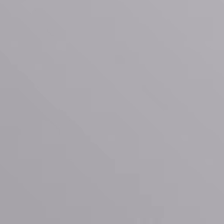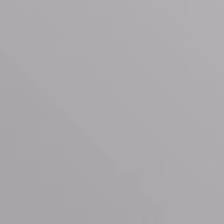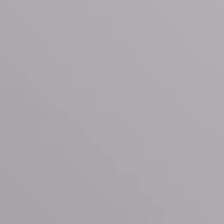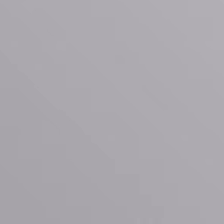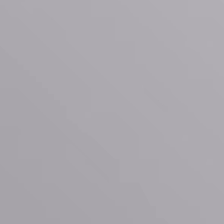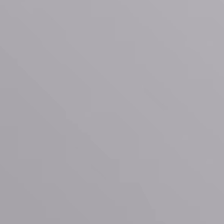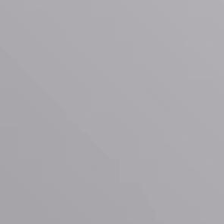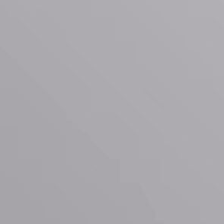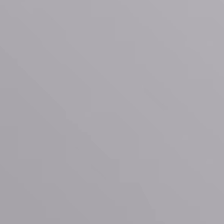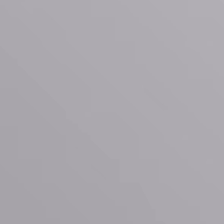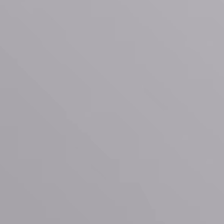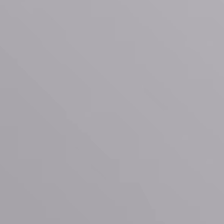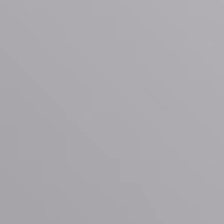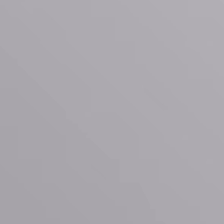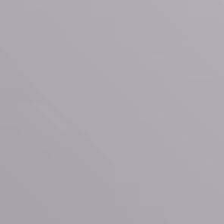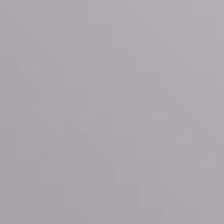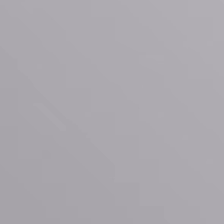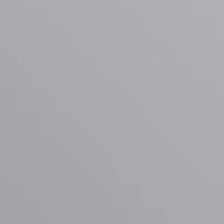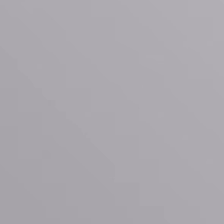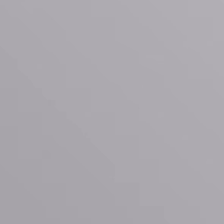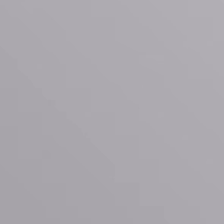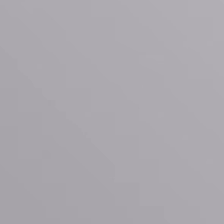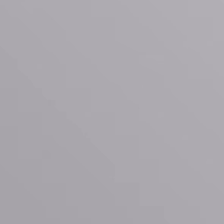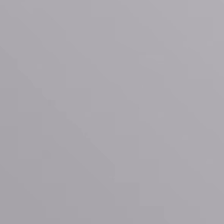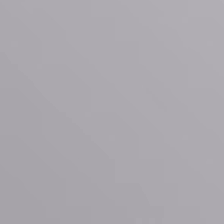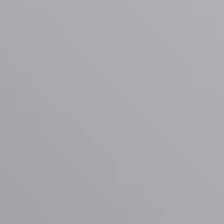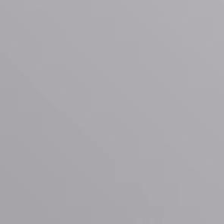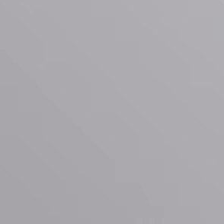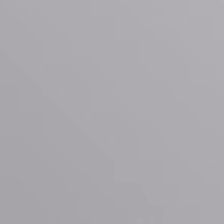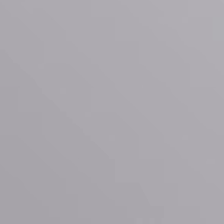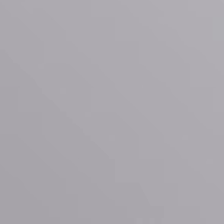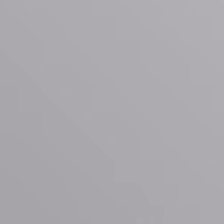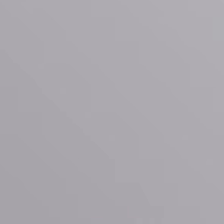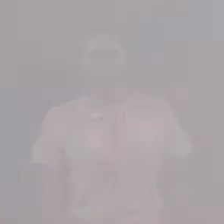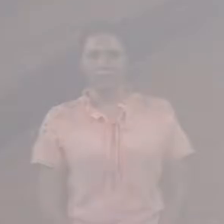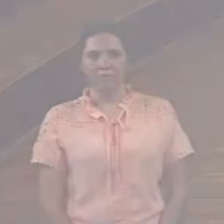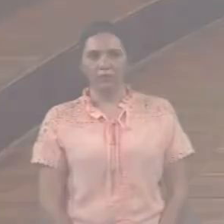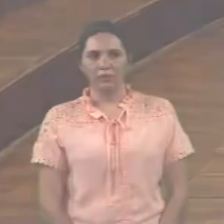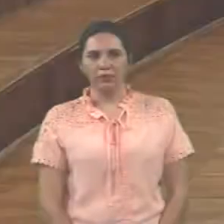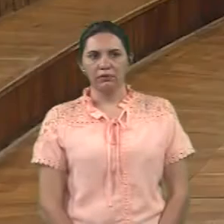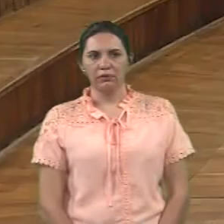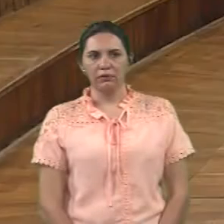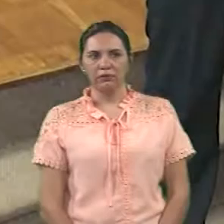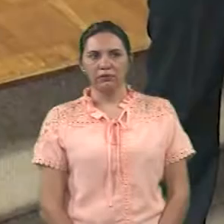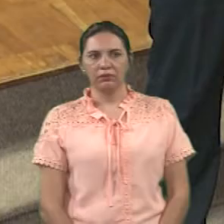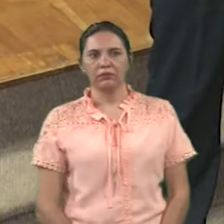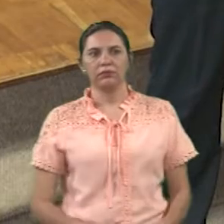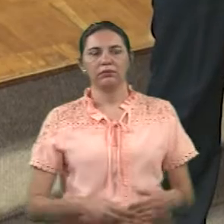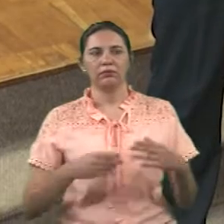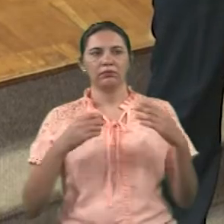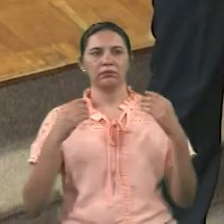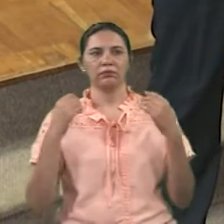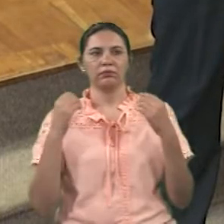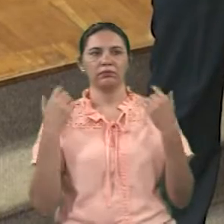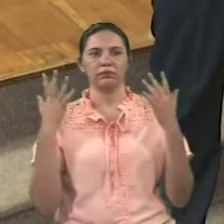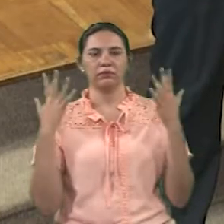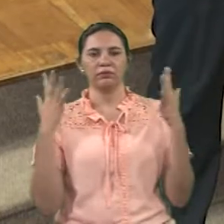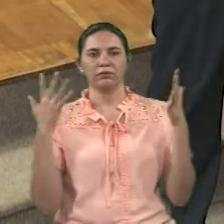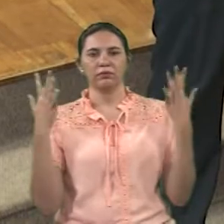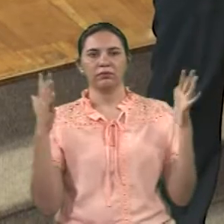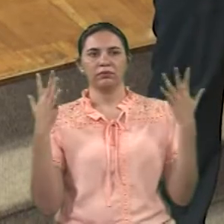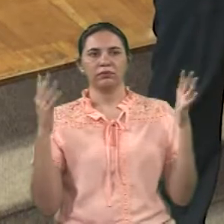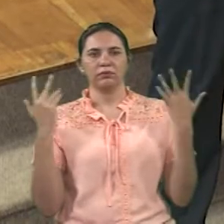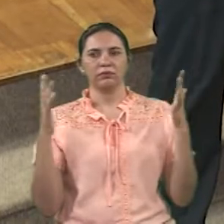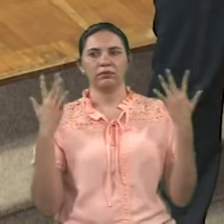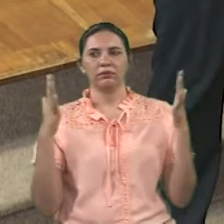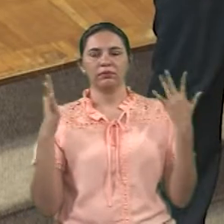ocupando o primeiro lugar no ranking da Confederação Brasileira de beisebol e softbol receberam certificados de congratulações